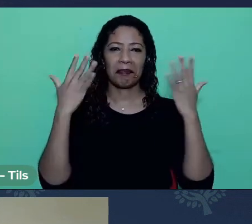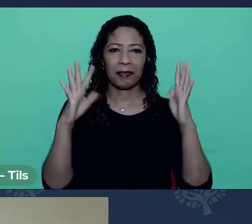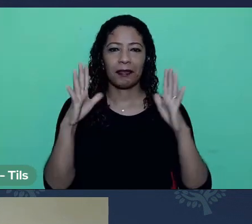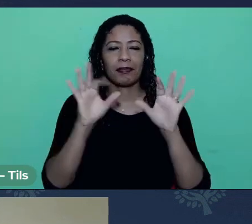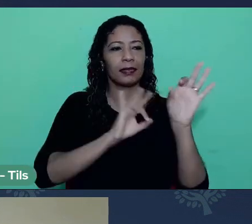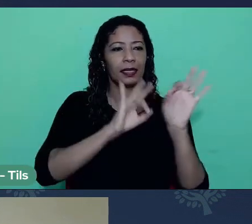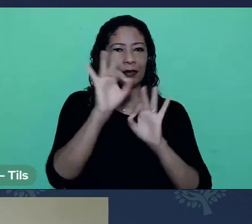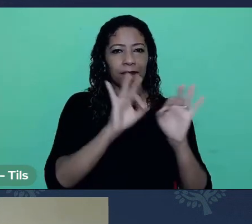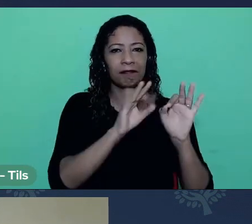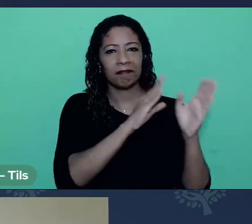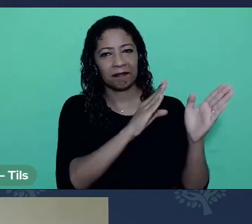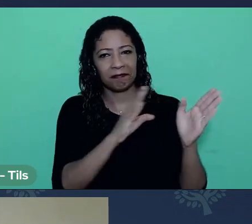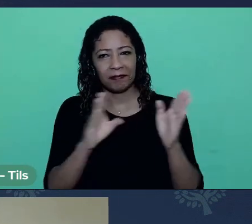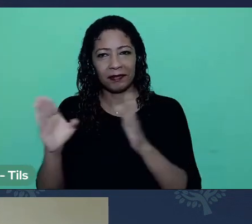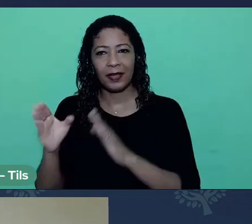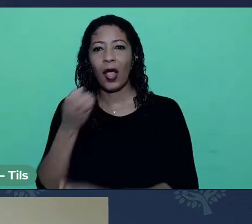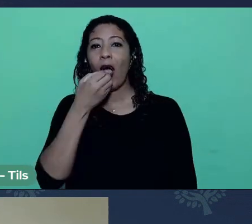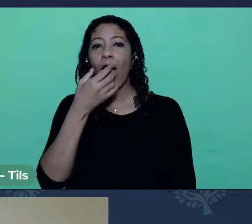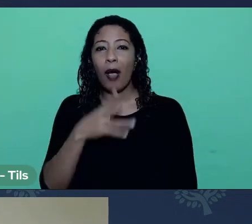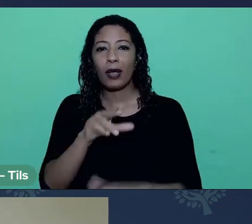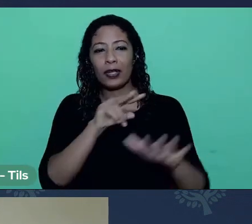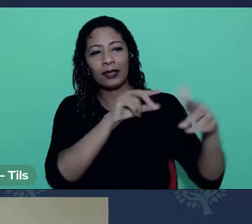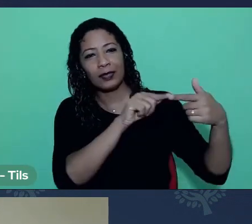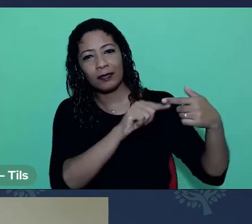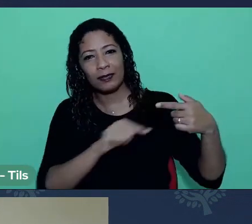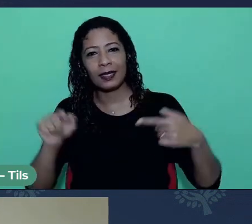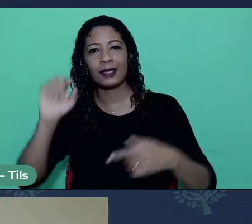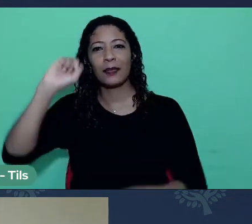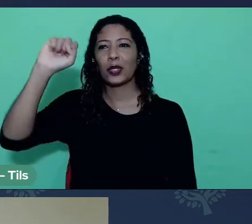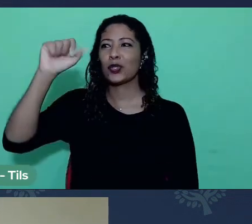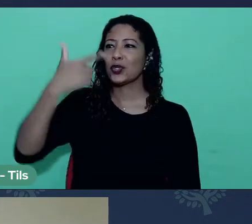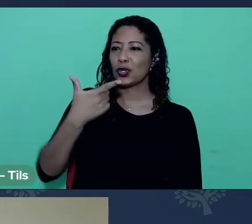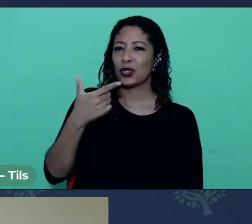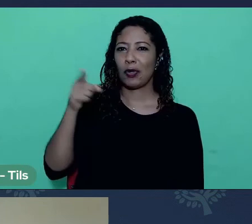Uma ótima semana de sol para vocês aí, que nós vamos curtir um friozinho bem